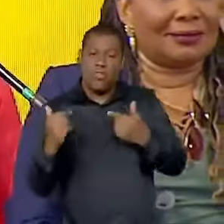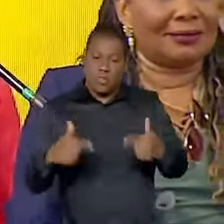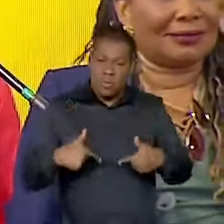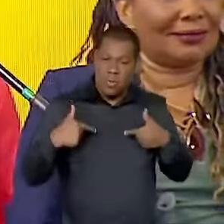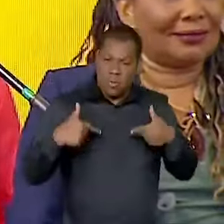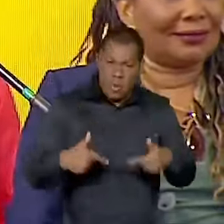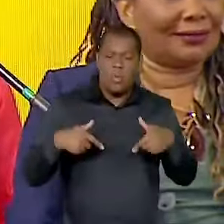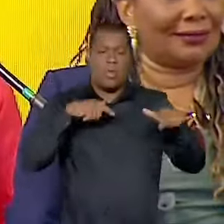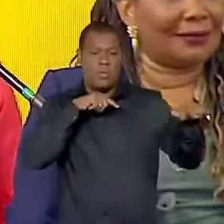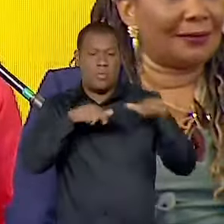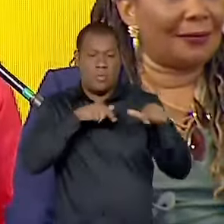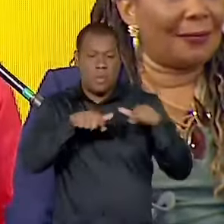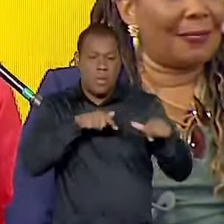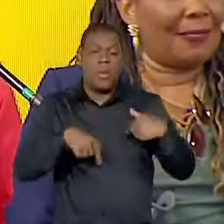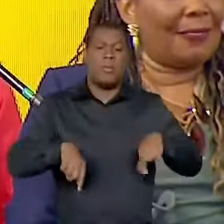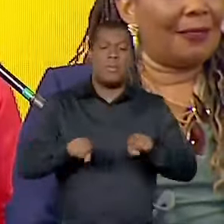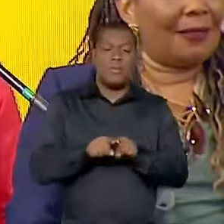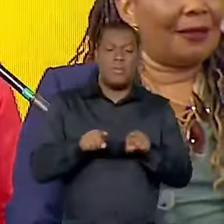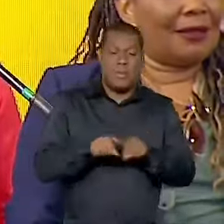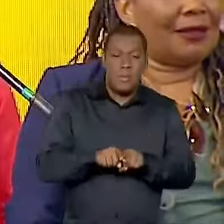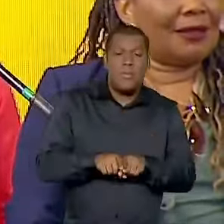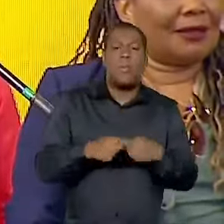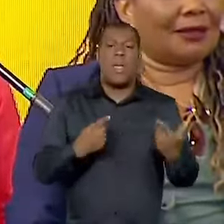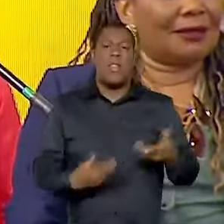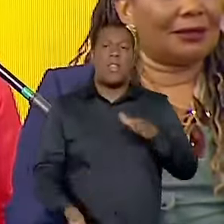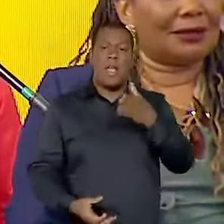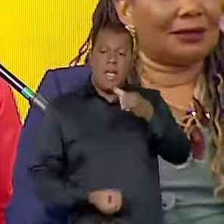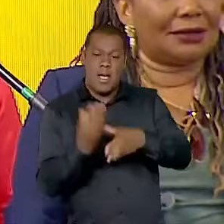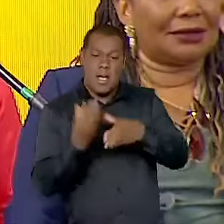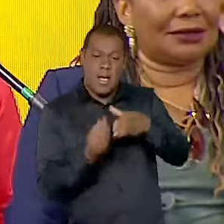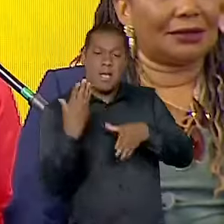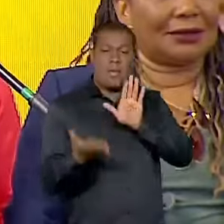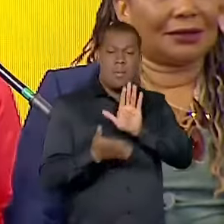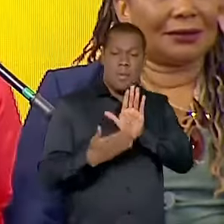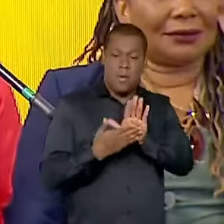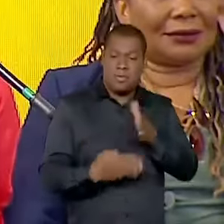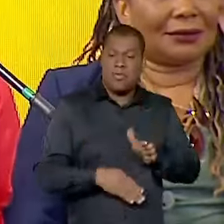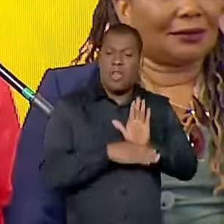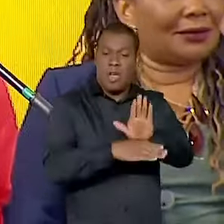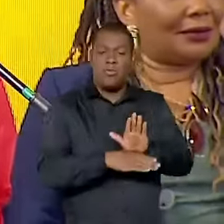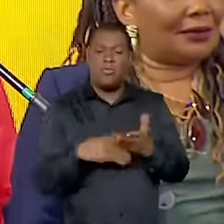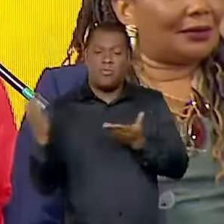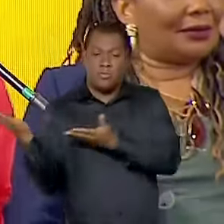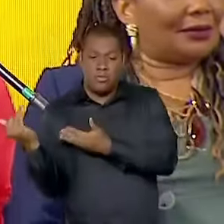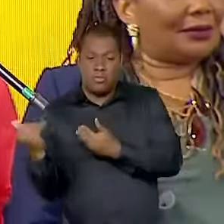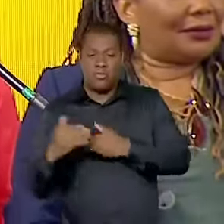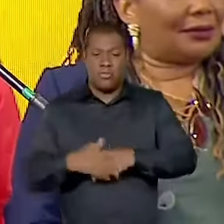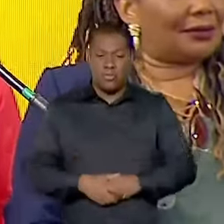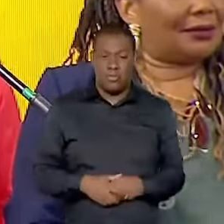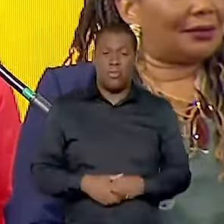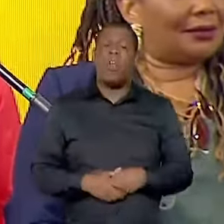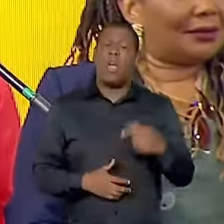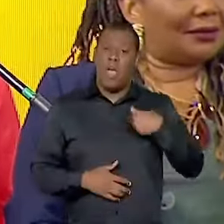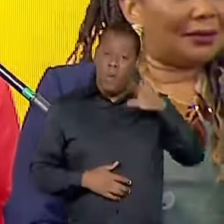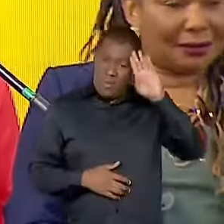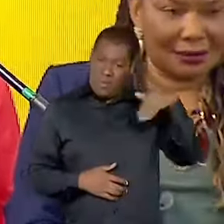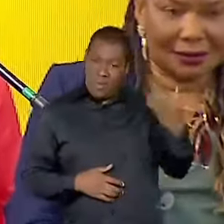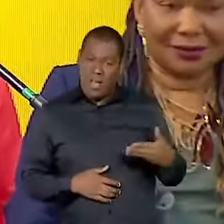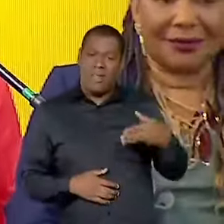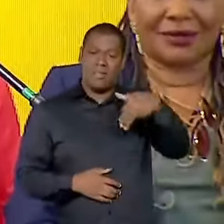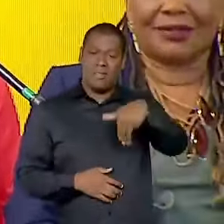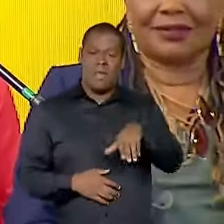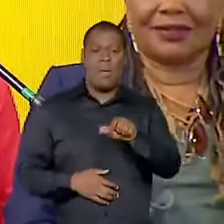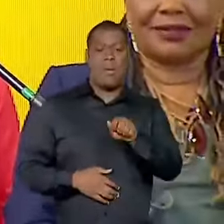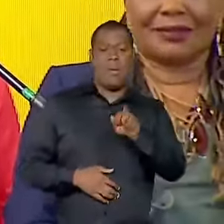trabalho, éramos nós criando o Atlas da Juventude, e eu dedico essa luta e grandes conquistas ao Marcos Barão. Queria saudar